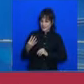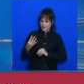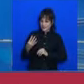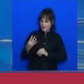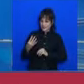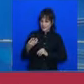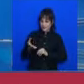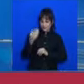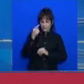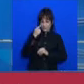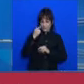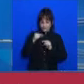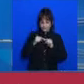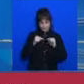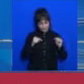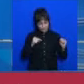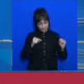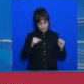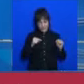2384. Confira comigo.